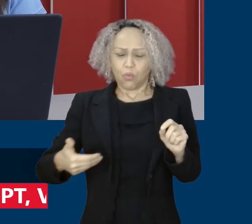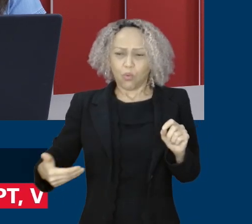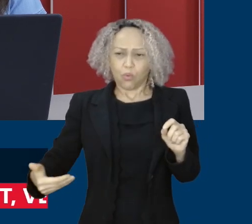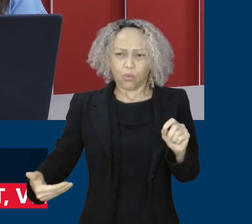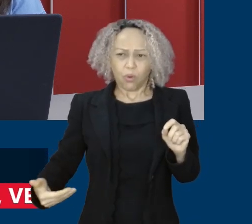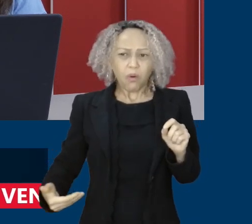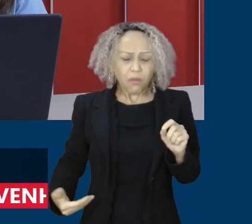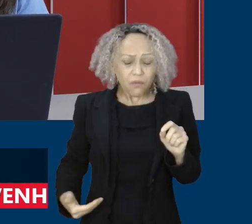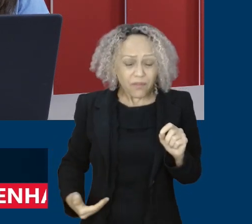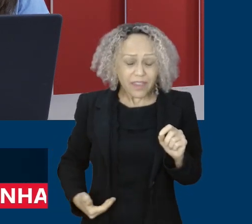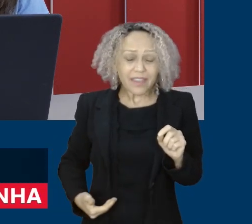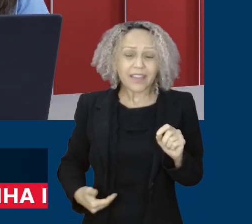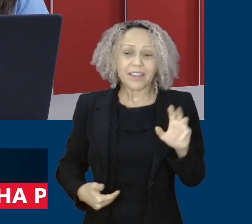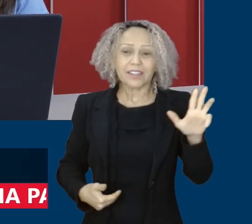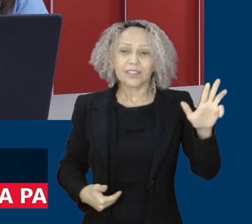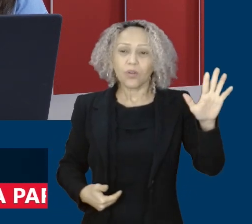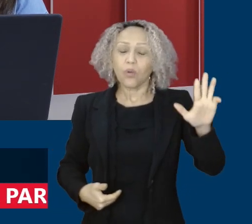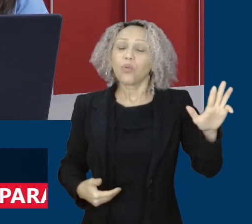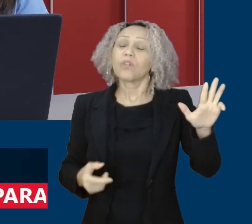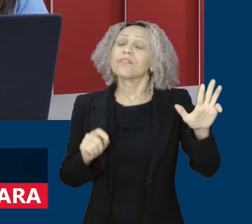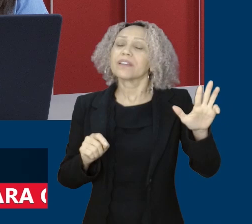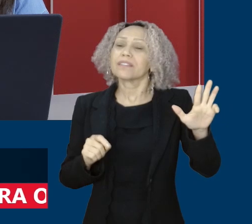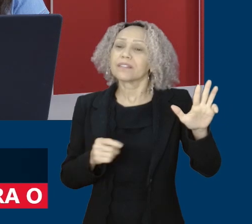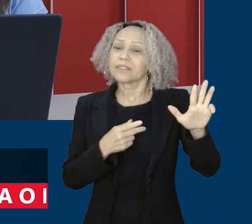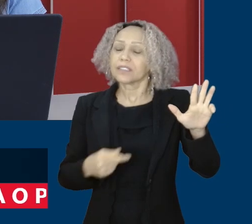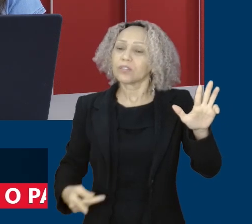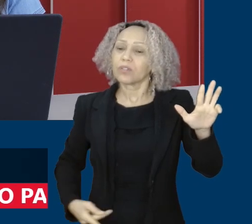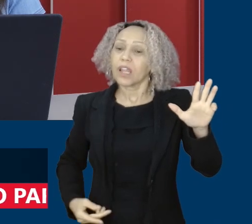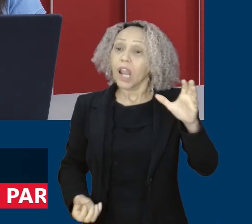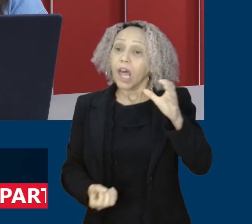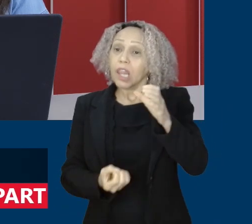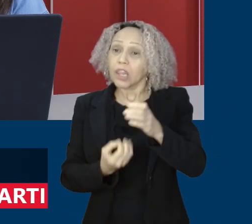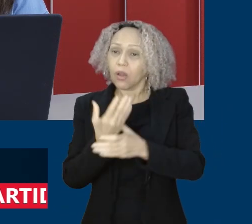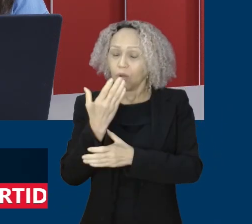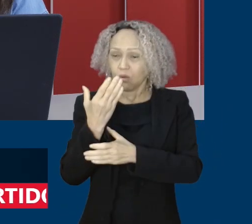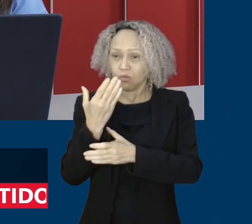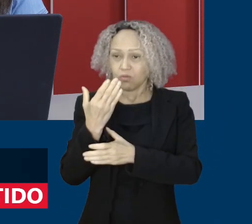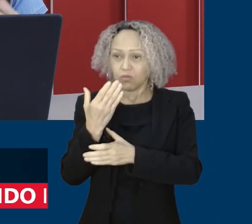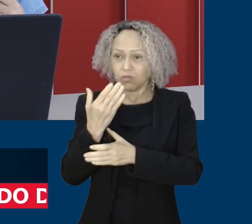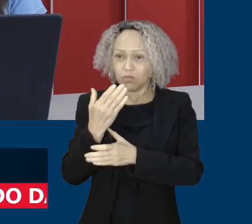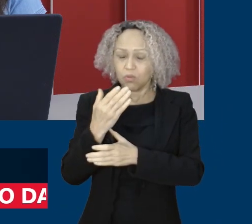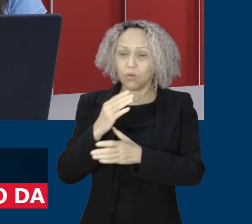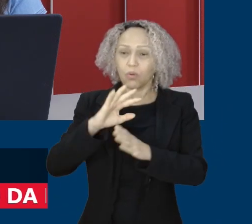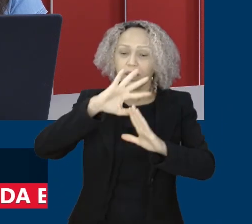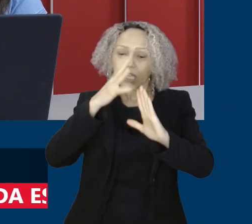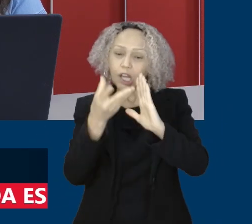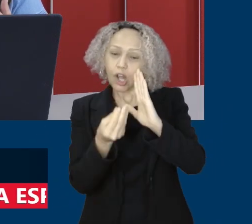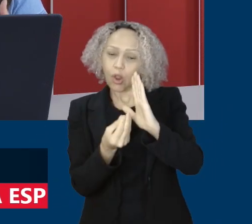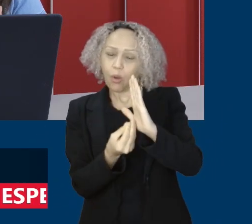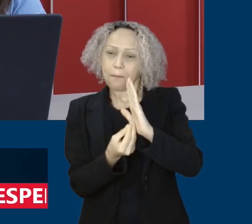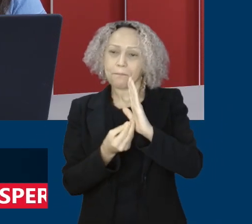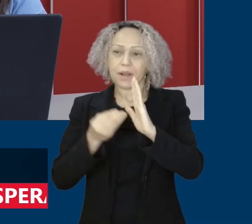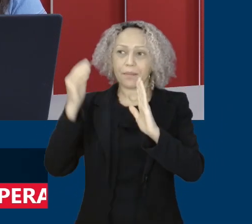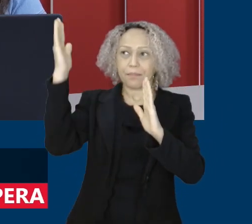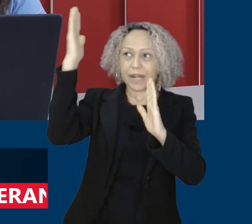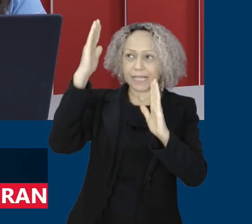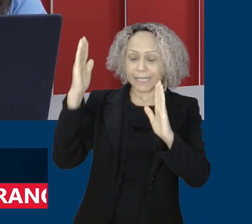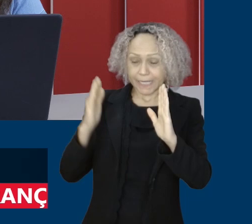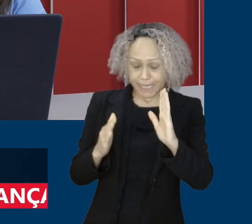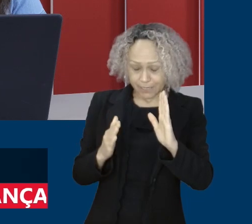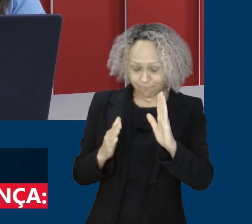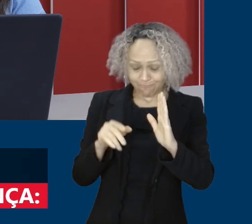a Quilomba Brasil, que vai atuar na promoção dos direitos da população quilombola. Foram criados também grupos de